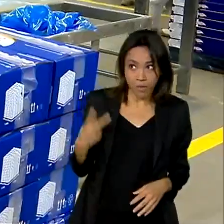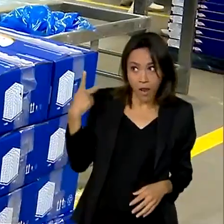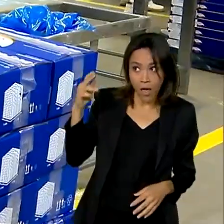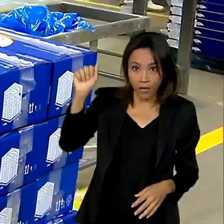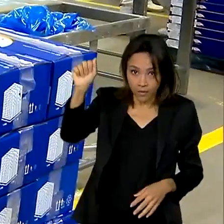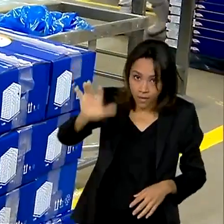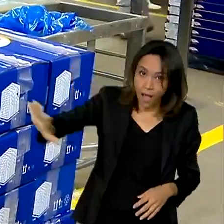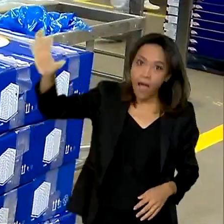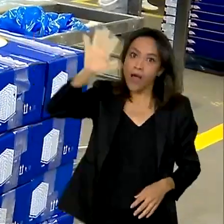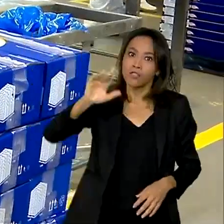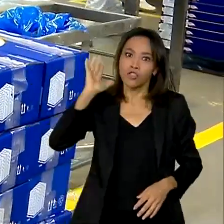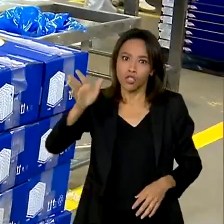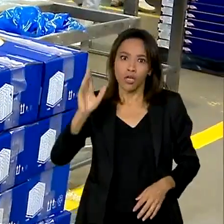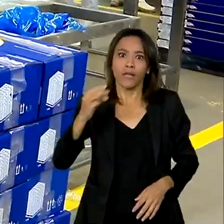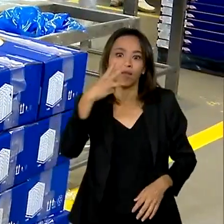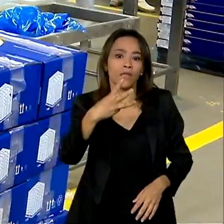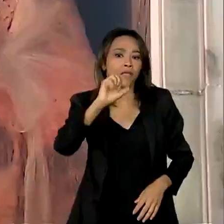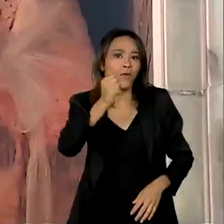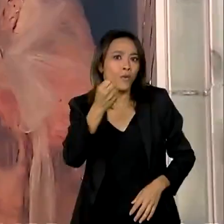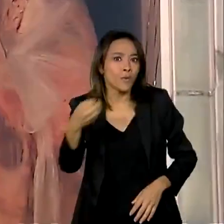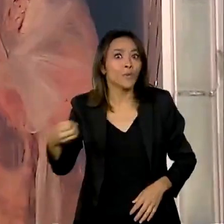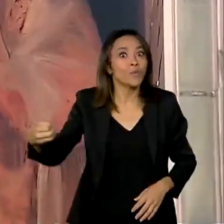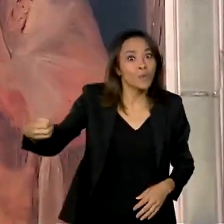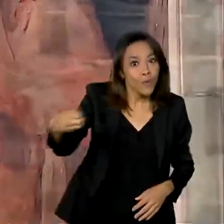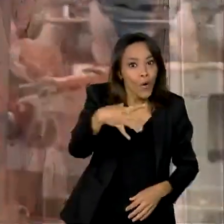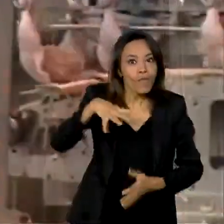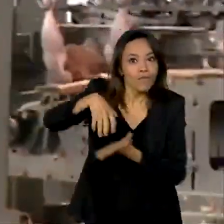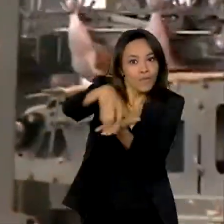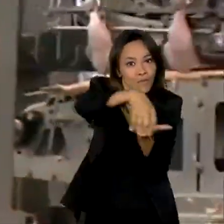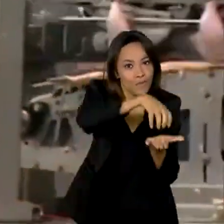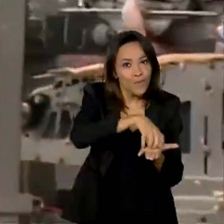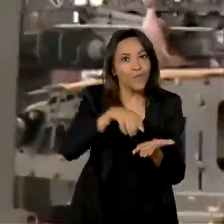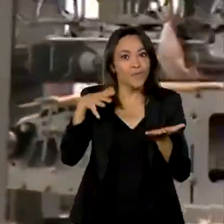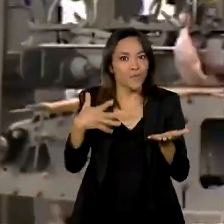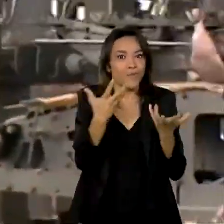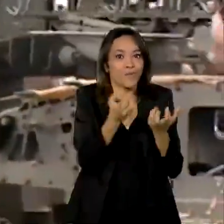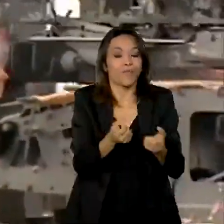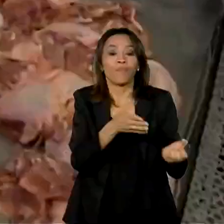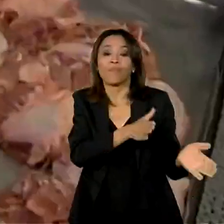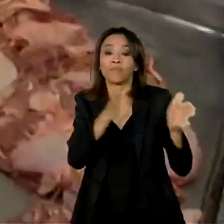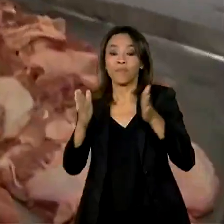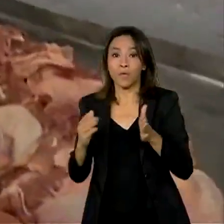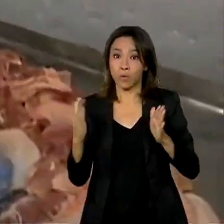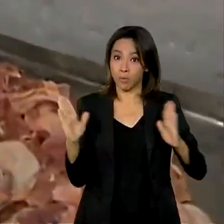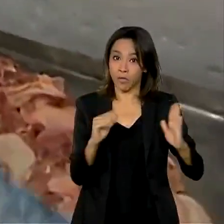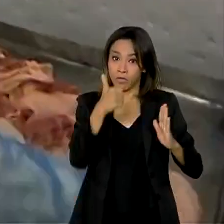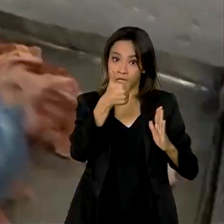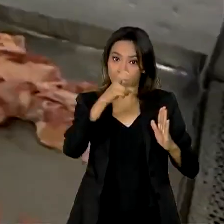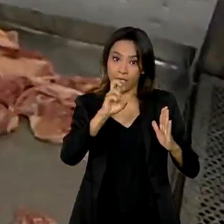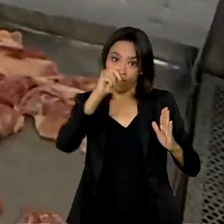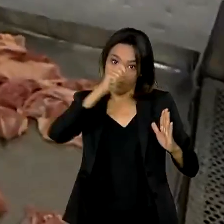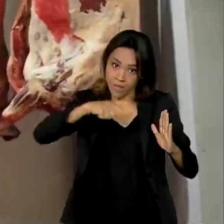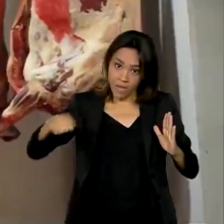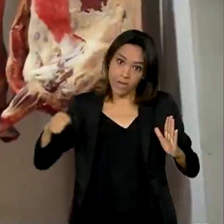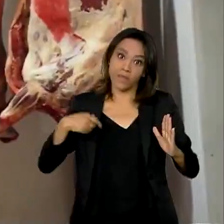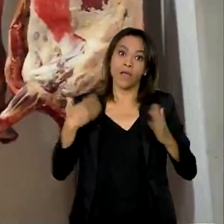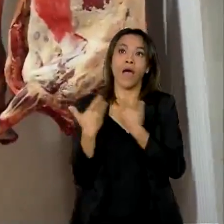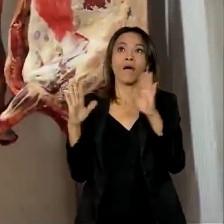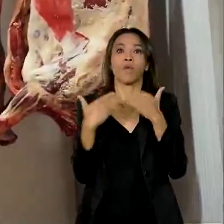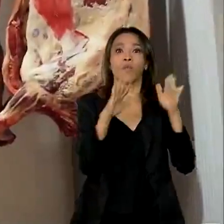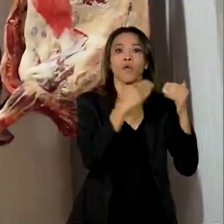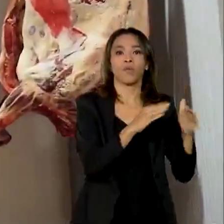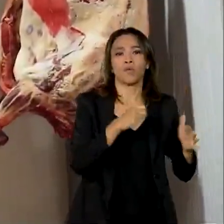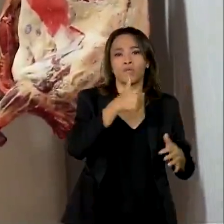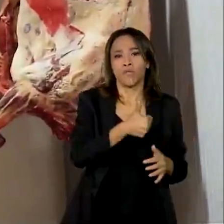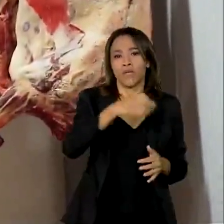habilitou 38 novas unidades de produção. Nos últimos 15 meses, o Brasil abriu 105 novos